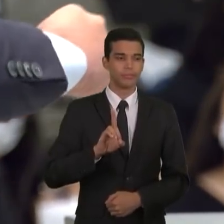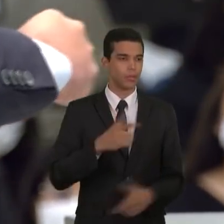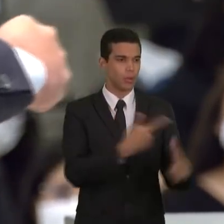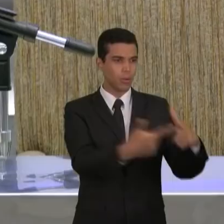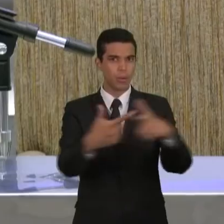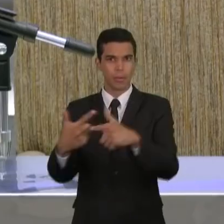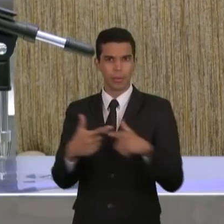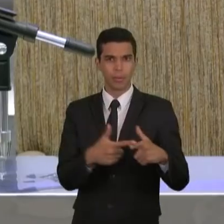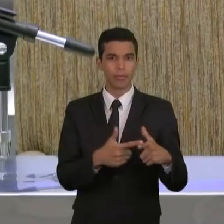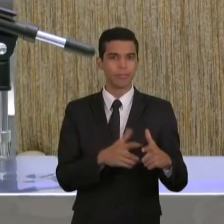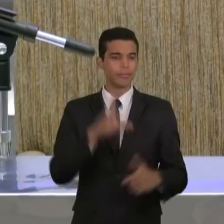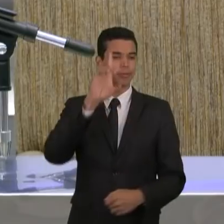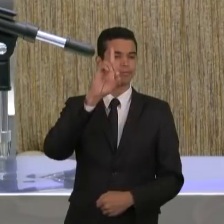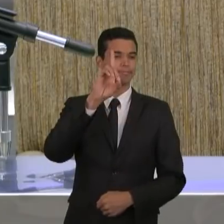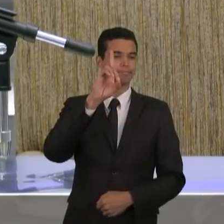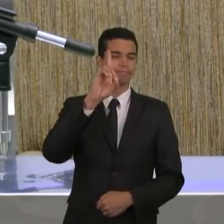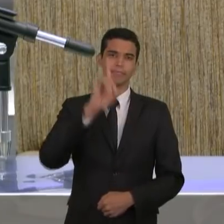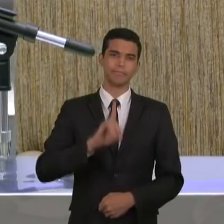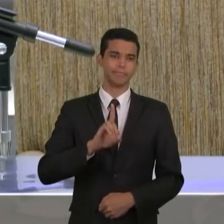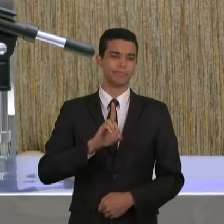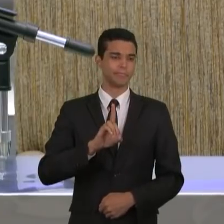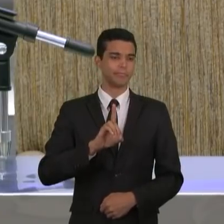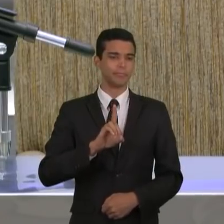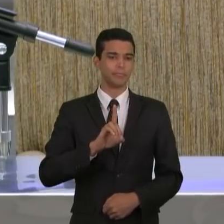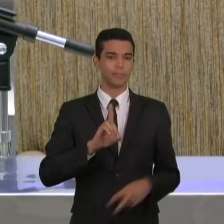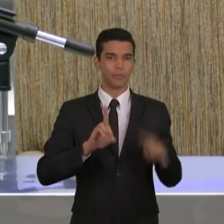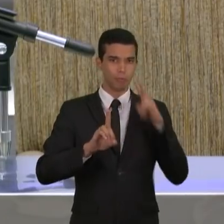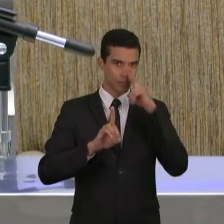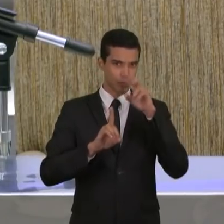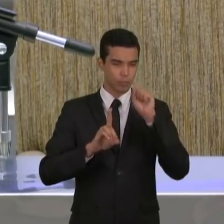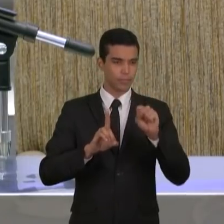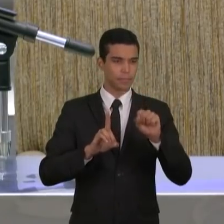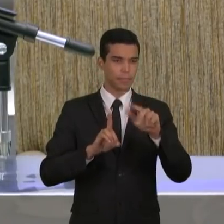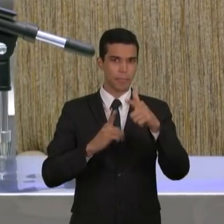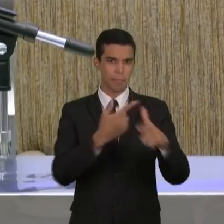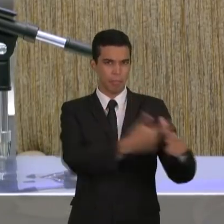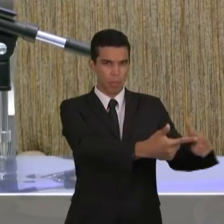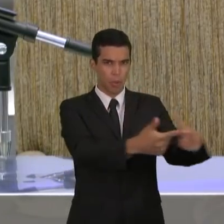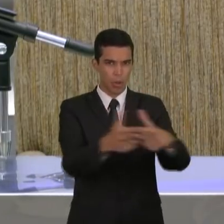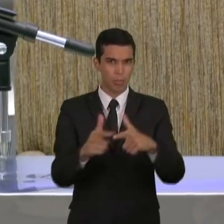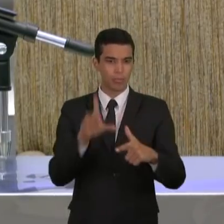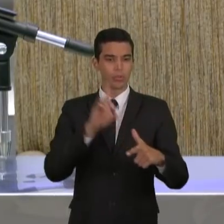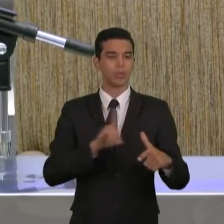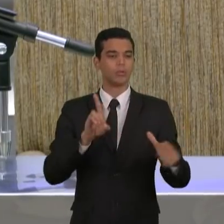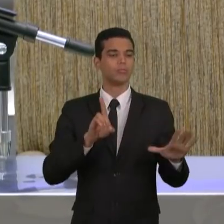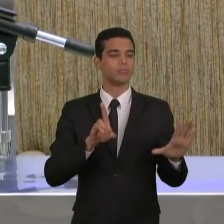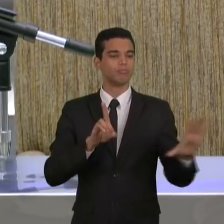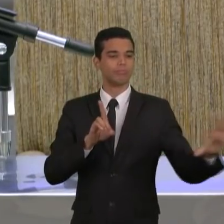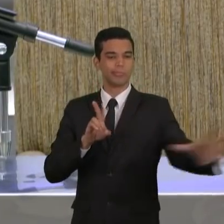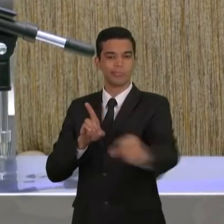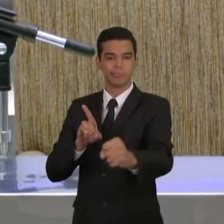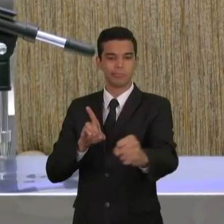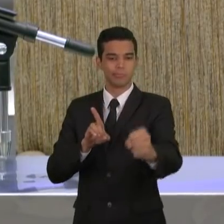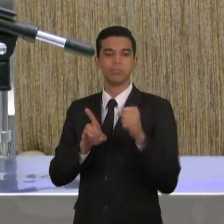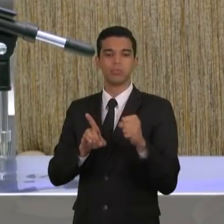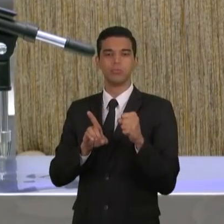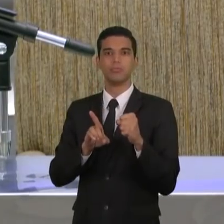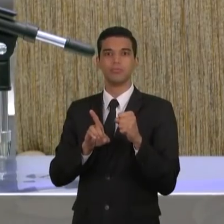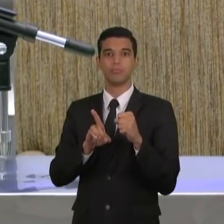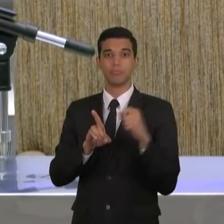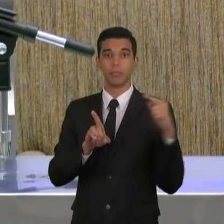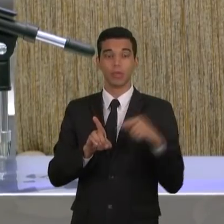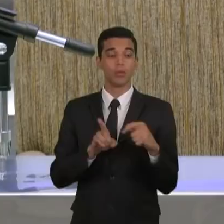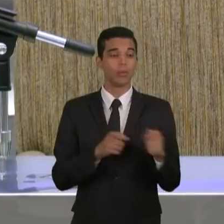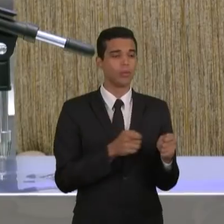pega todo poder coloca debaixo da mangueira controla um